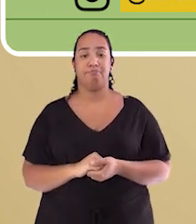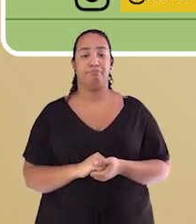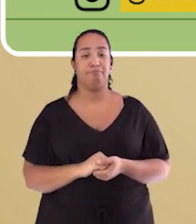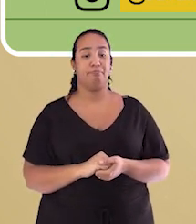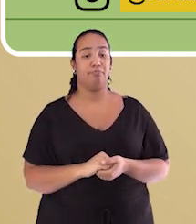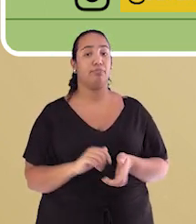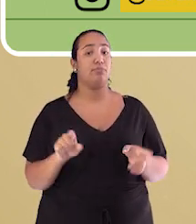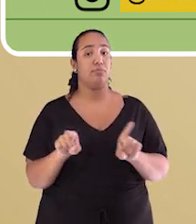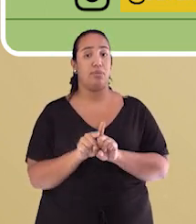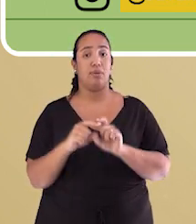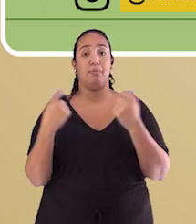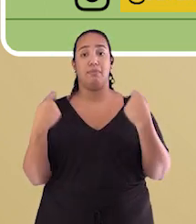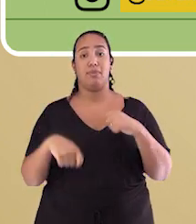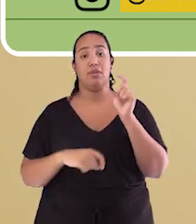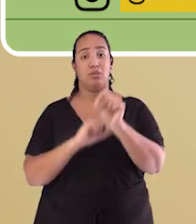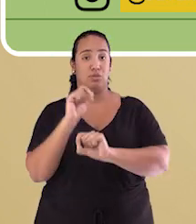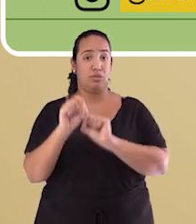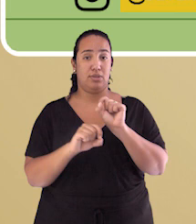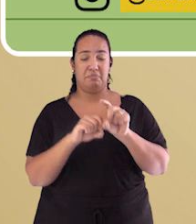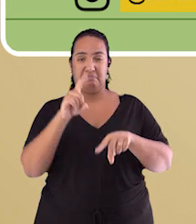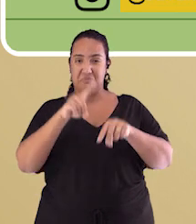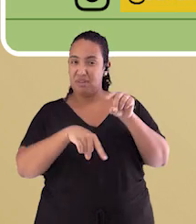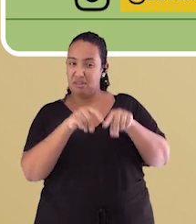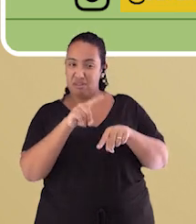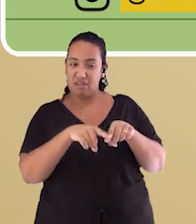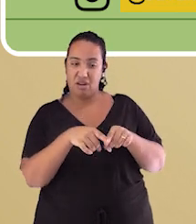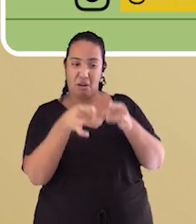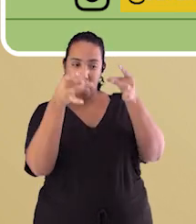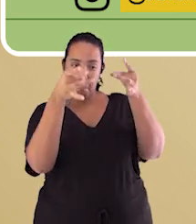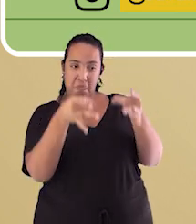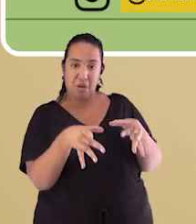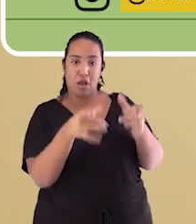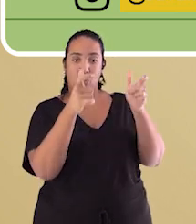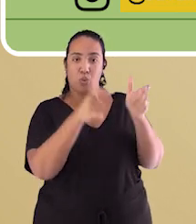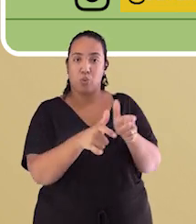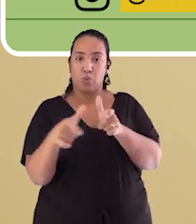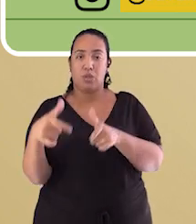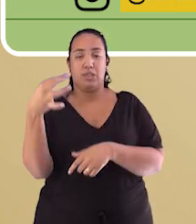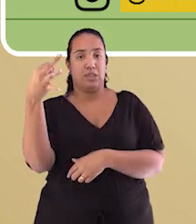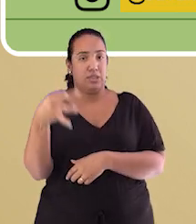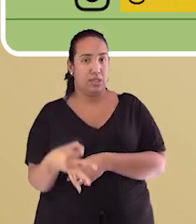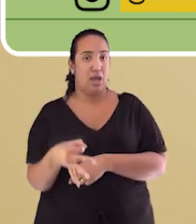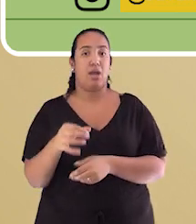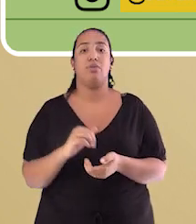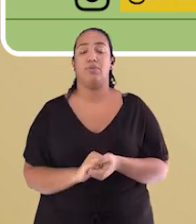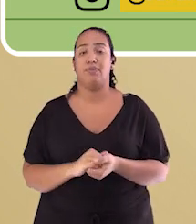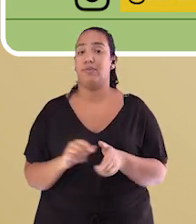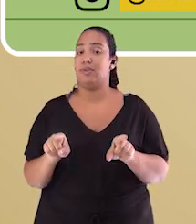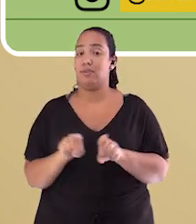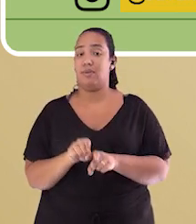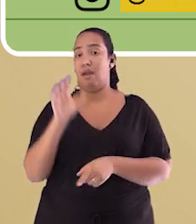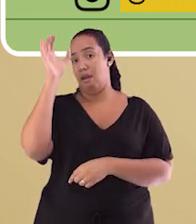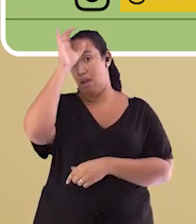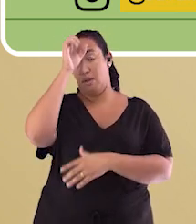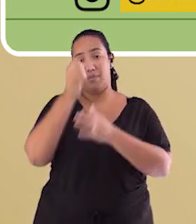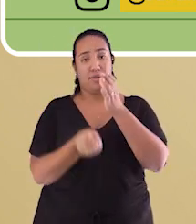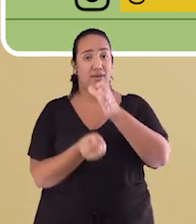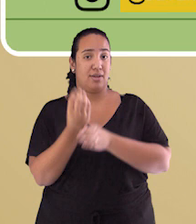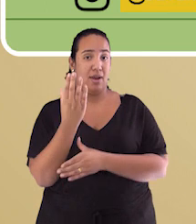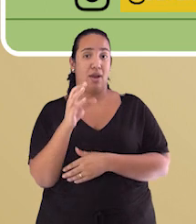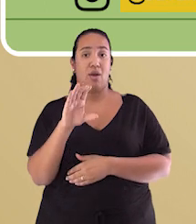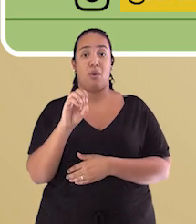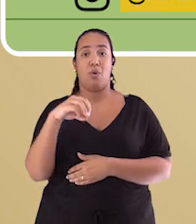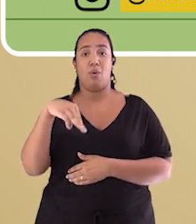aprendeu a fazer o descarte correto dos resíduos através da coleta seletiva e também a fazer uma pequena composteira na